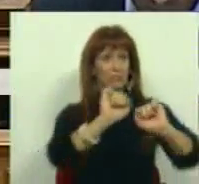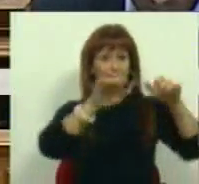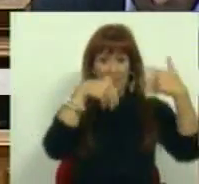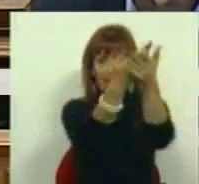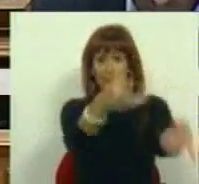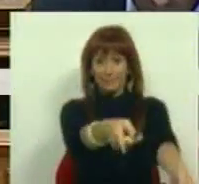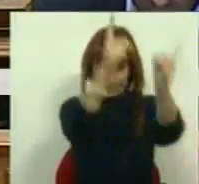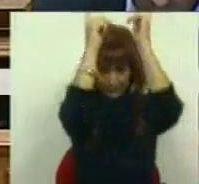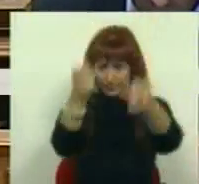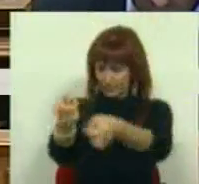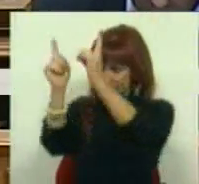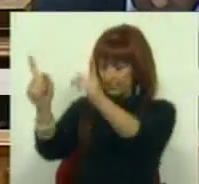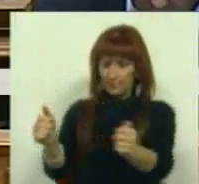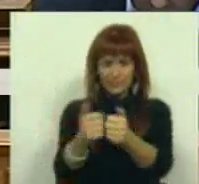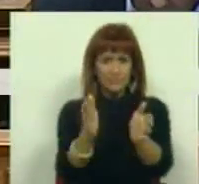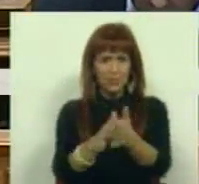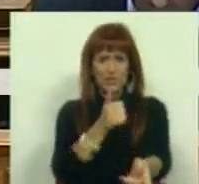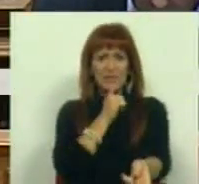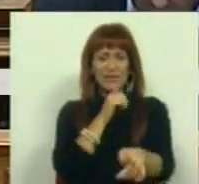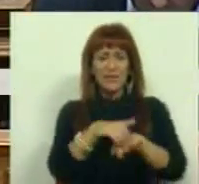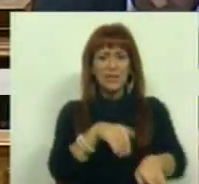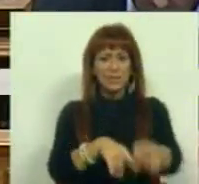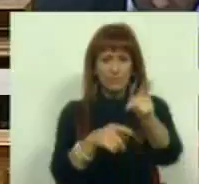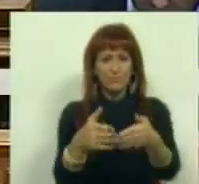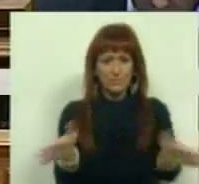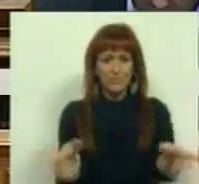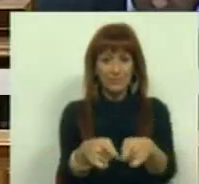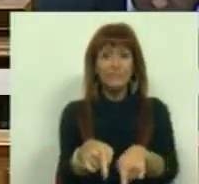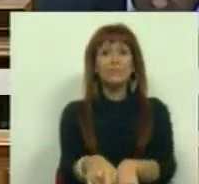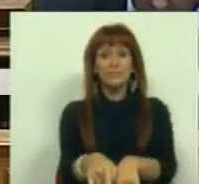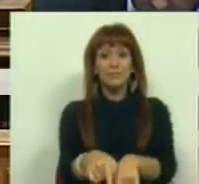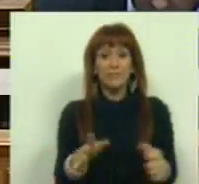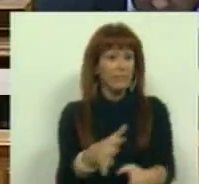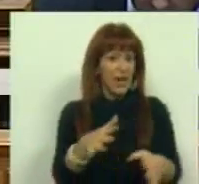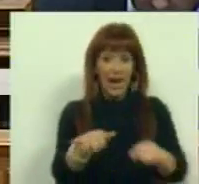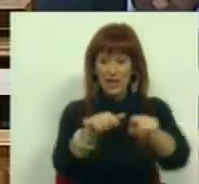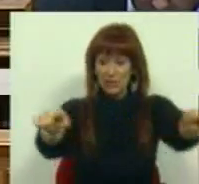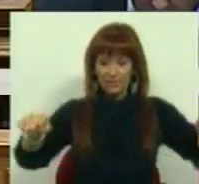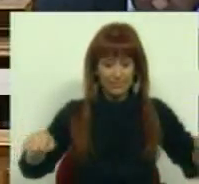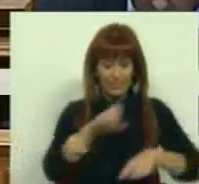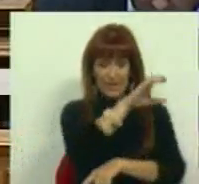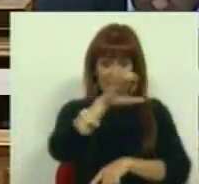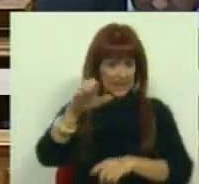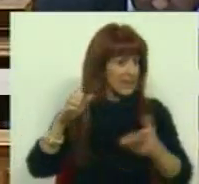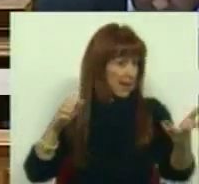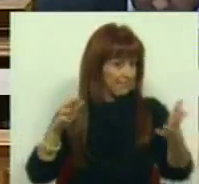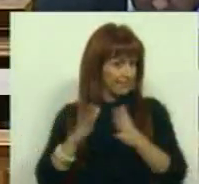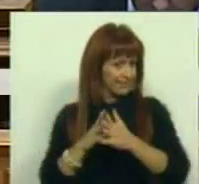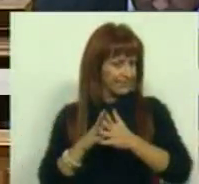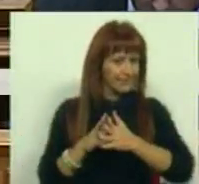elas o ónus de toda a decisão da abertura destas grandes superfícies